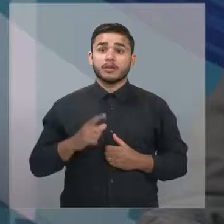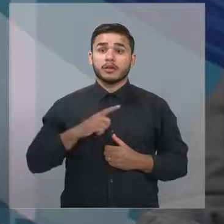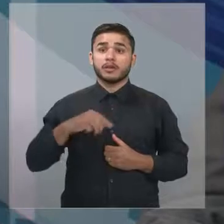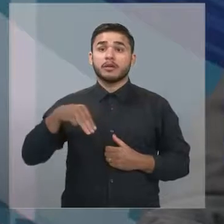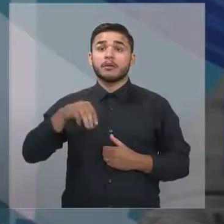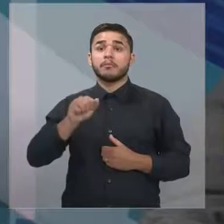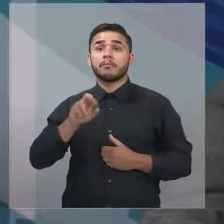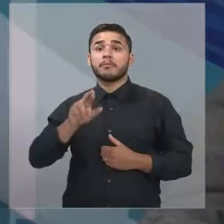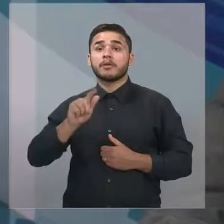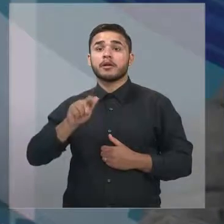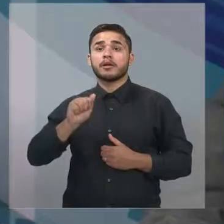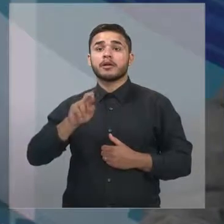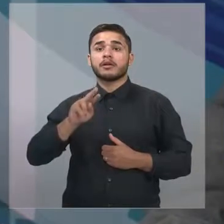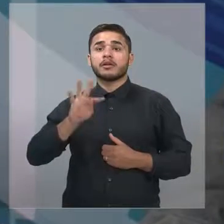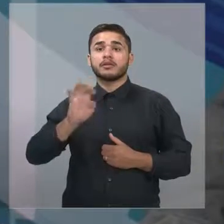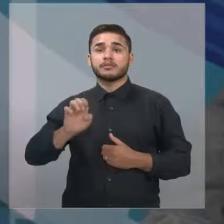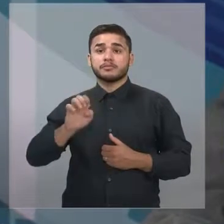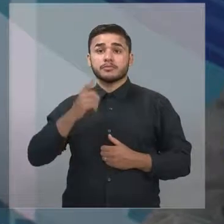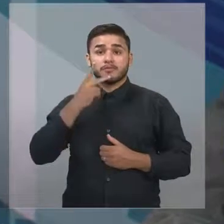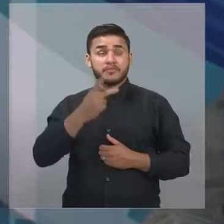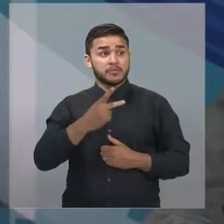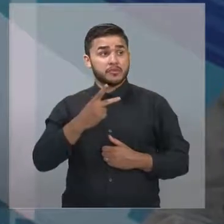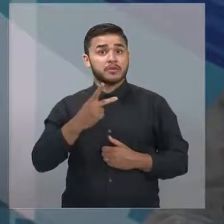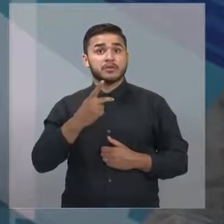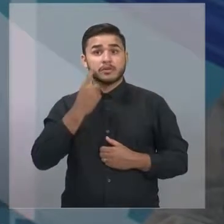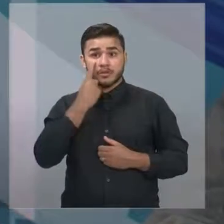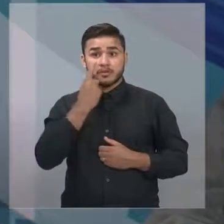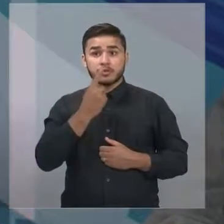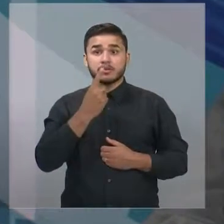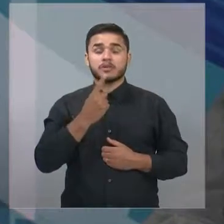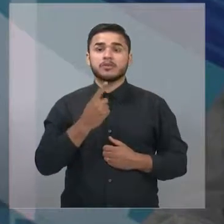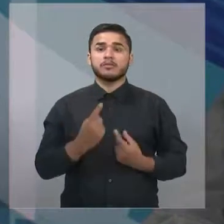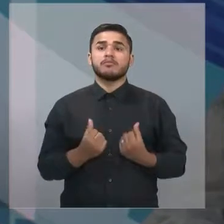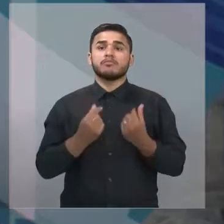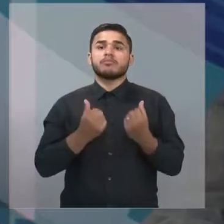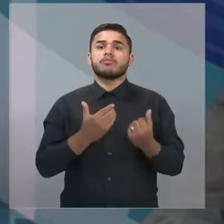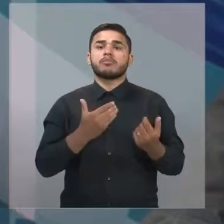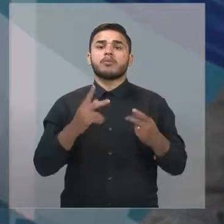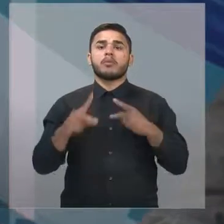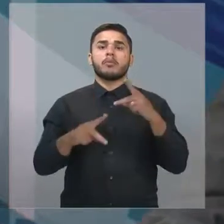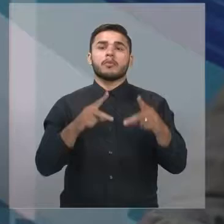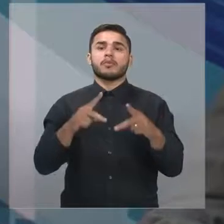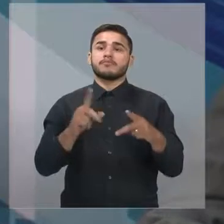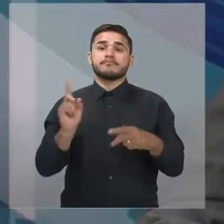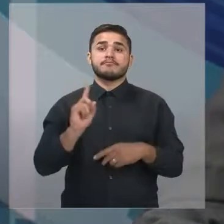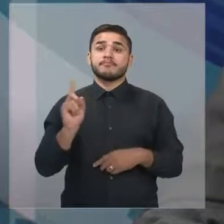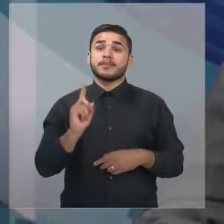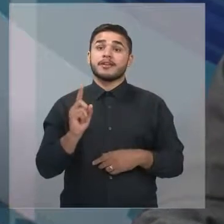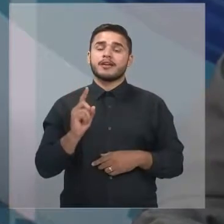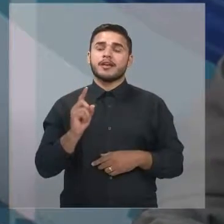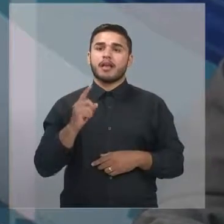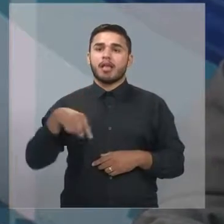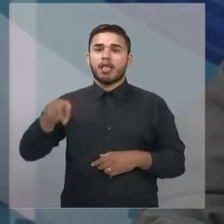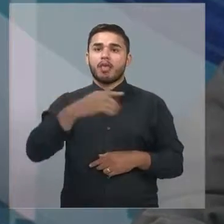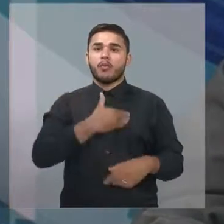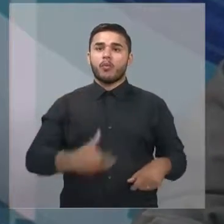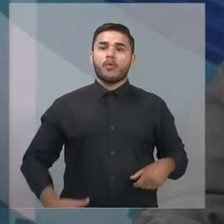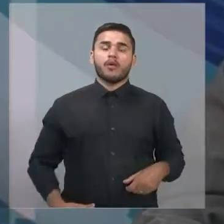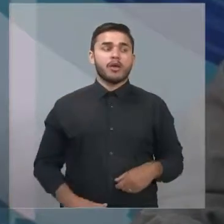Uma é que a Margaret Thatcher dizia que não existe dinheiro público, né? Existe o dinheiro do contribuinte. E